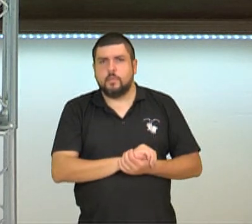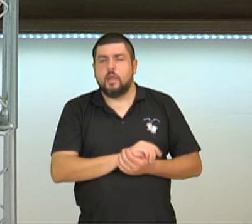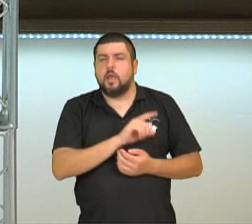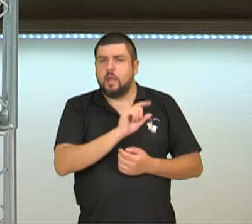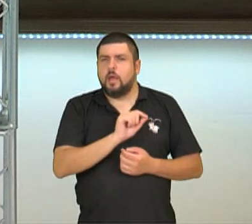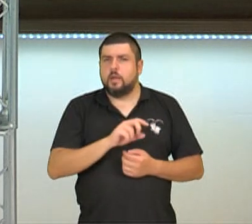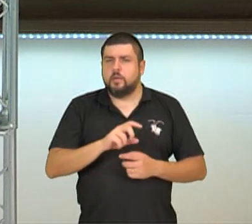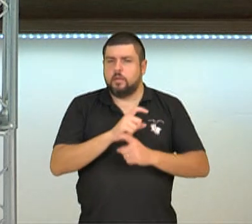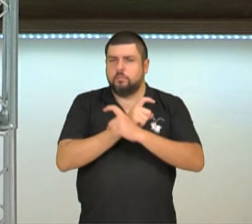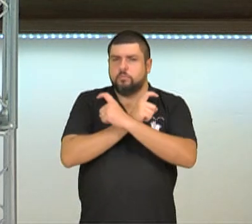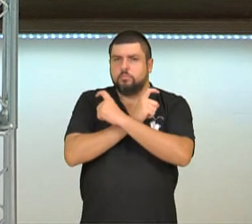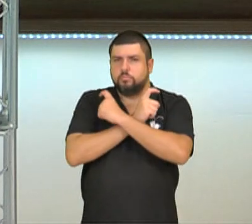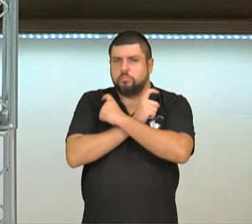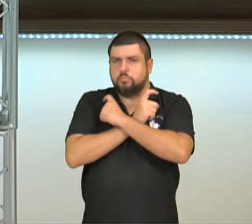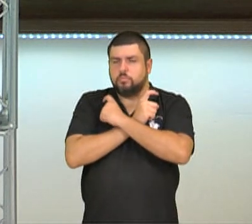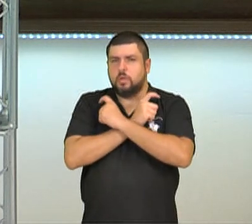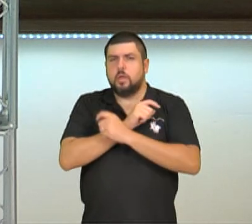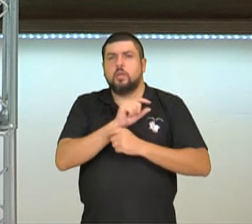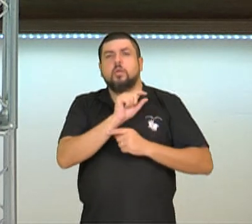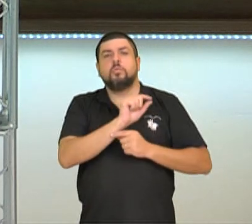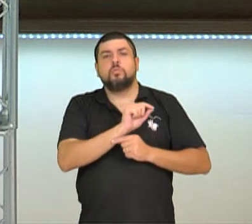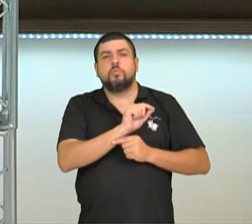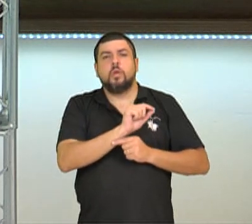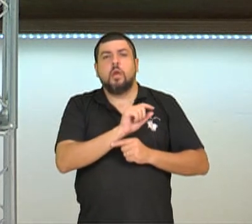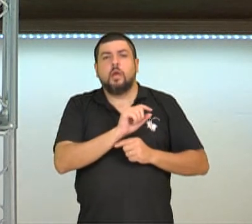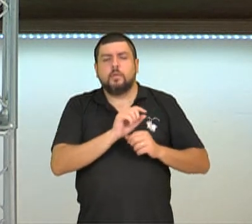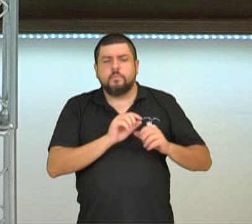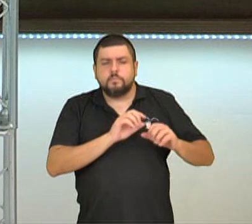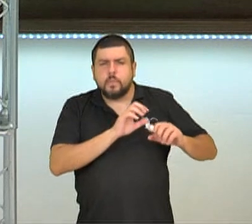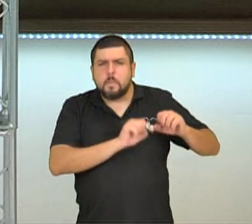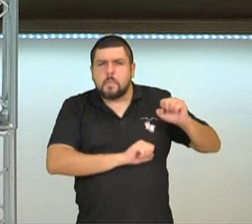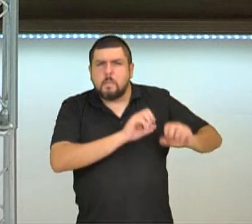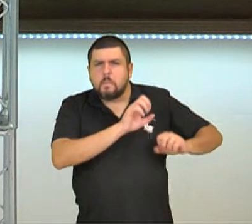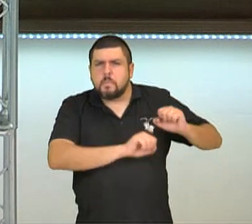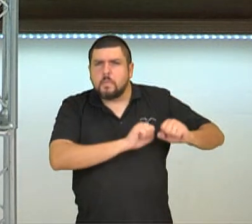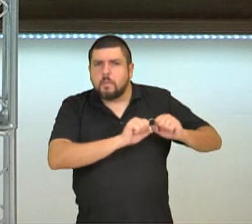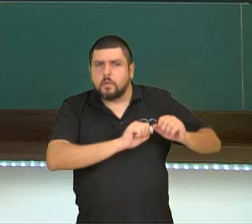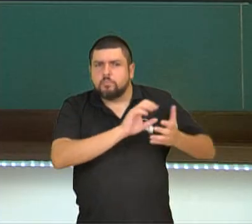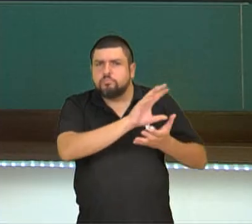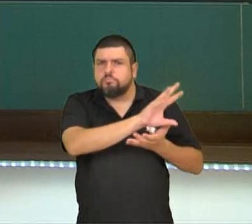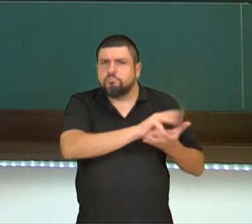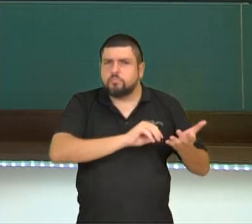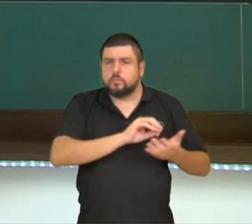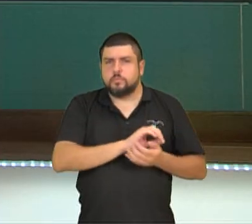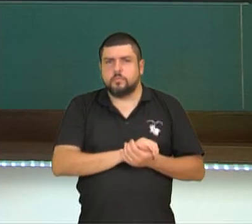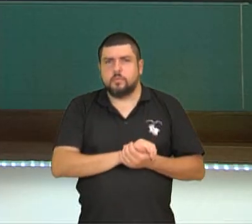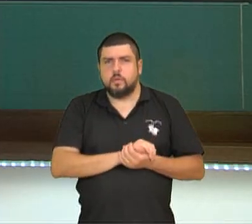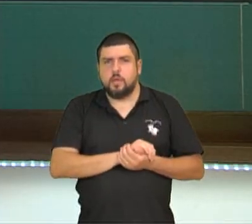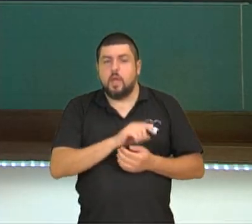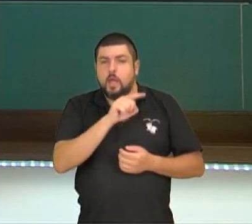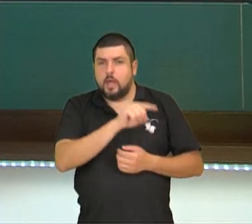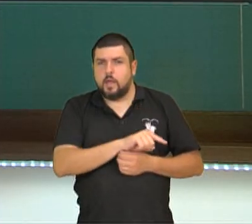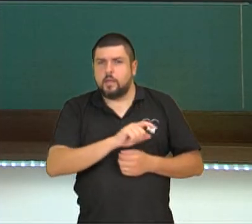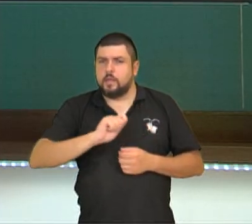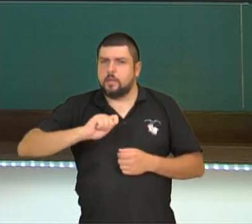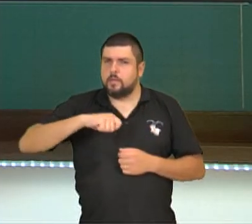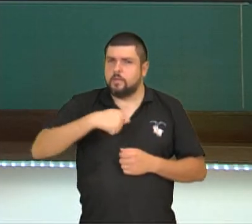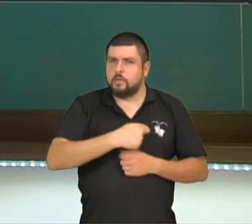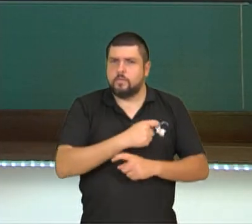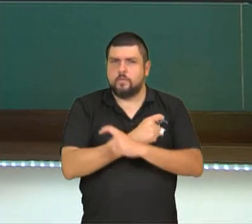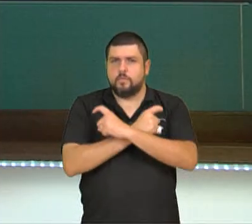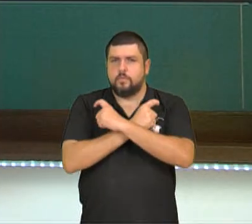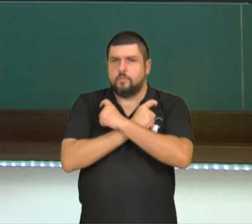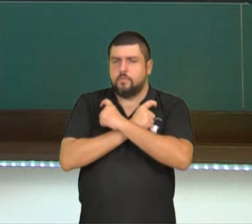imagens e simbologias egípcias, até para legitimar o poder. Eles entraram para a história como chamados faraós negros. Por quê,